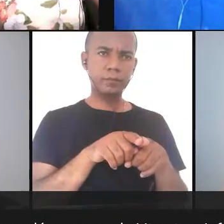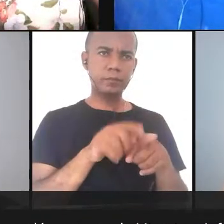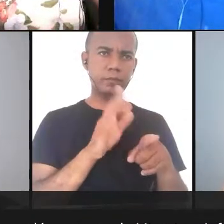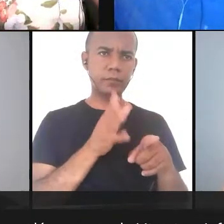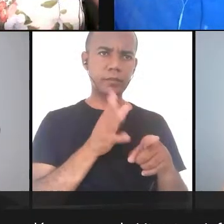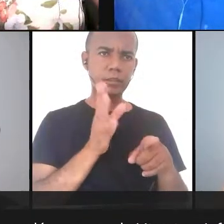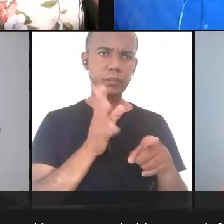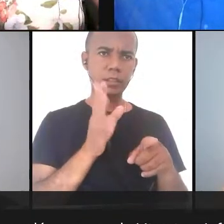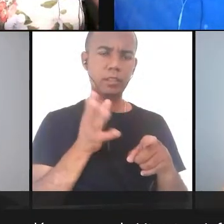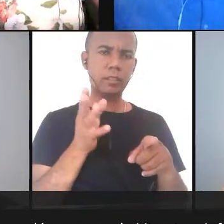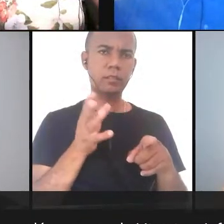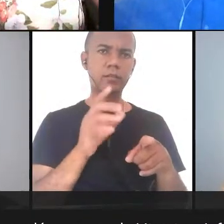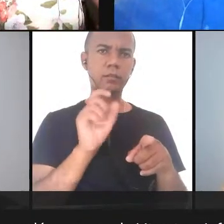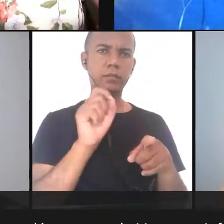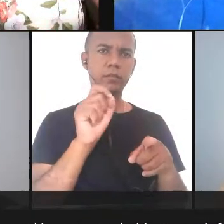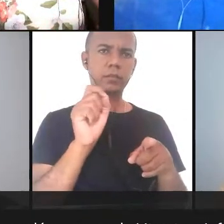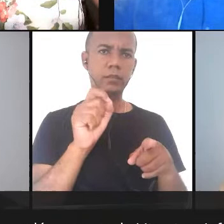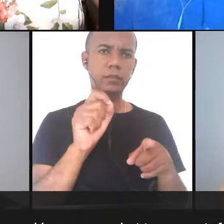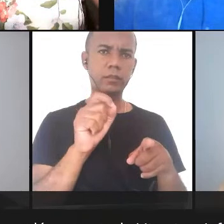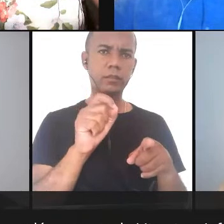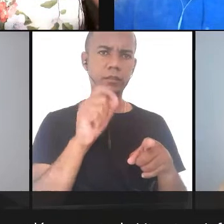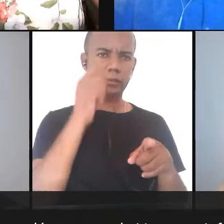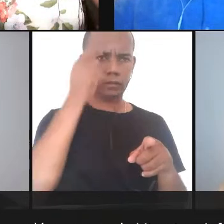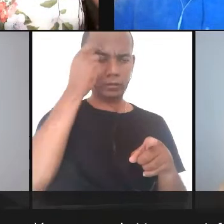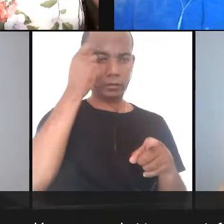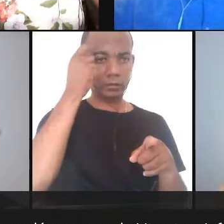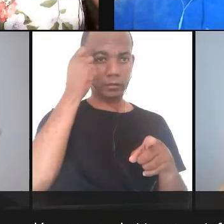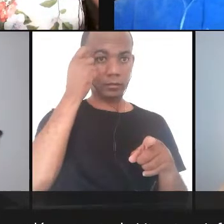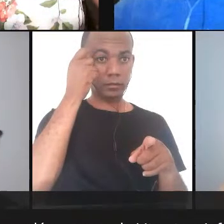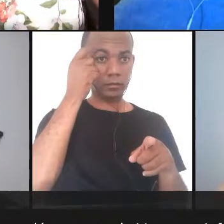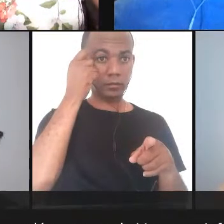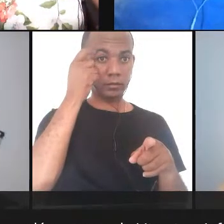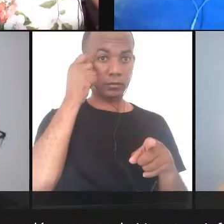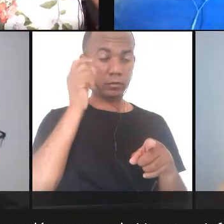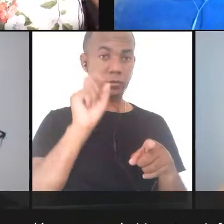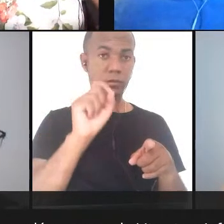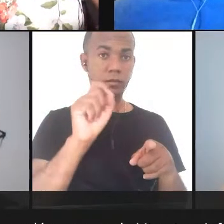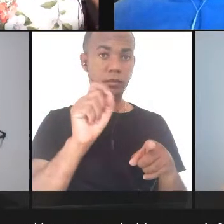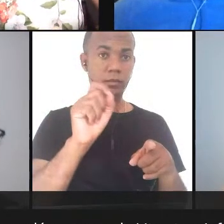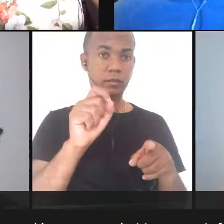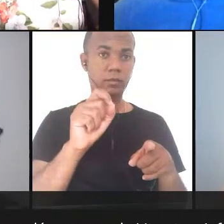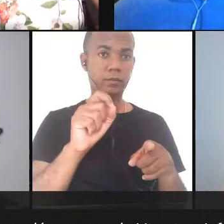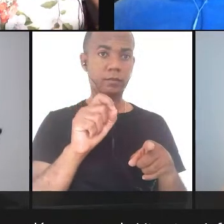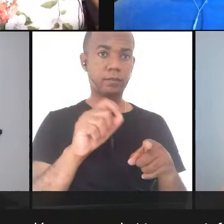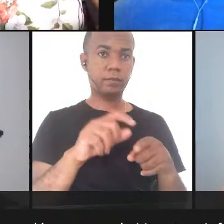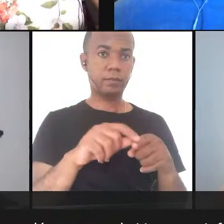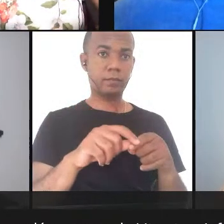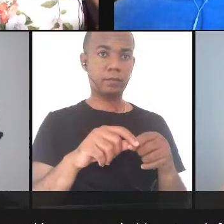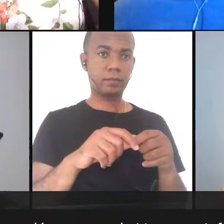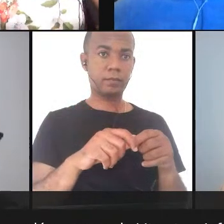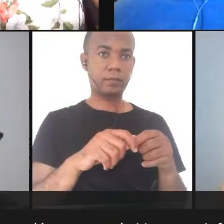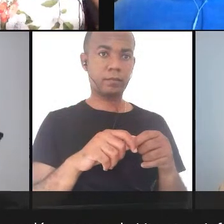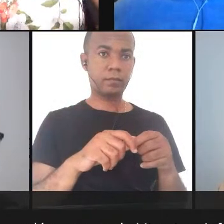infantil foi o Orlando Mendes. Orlando Mendes escreveu muitos livros